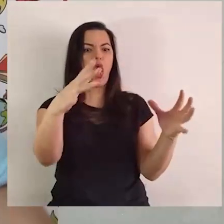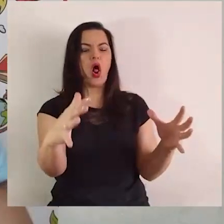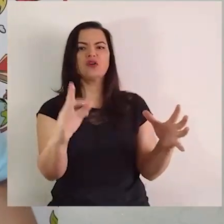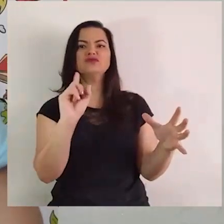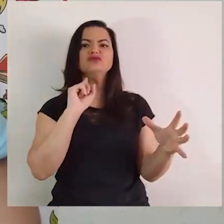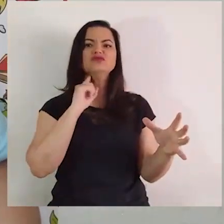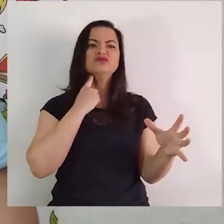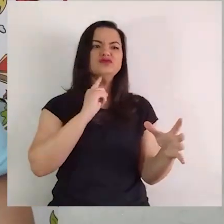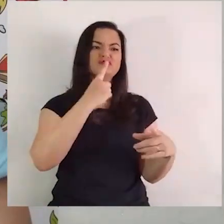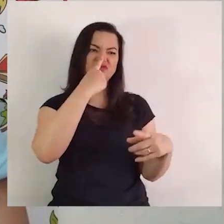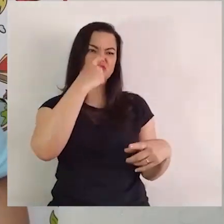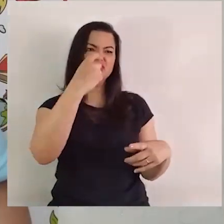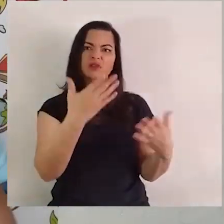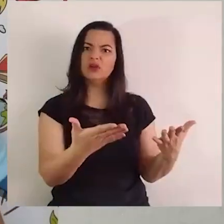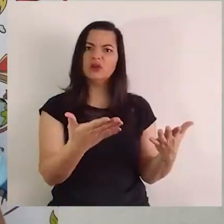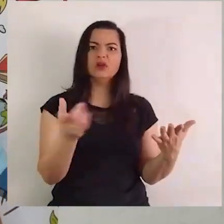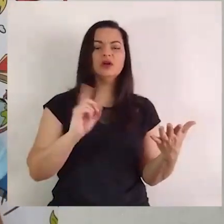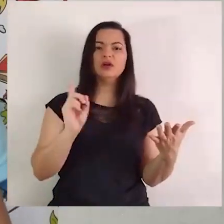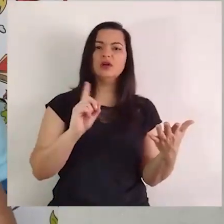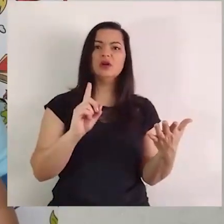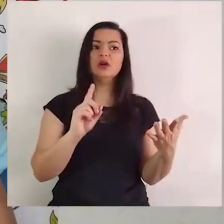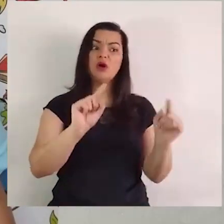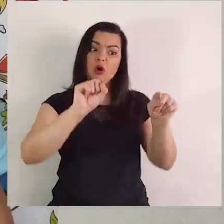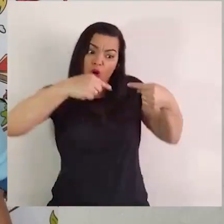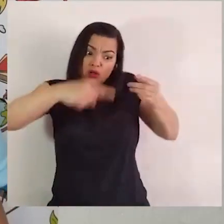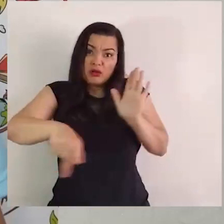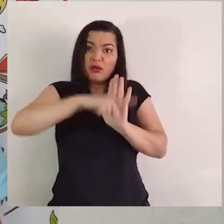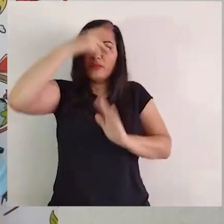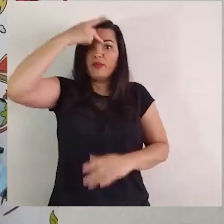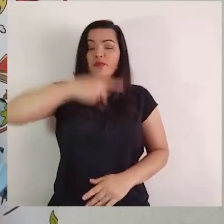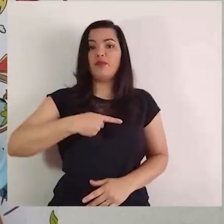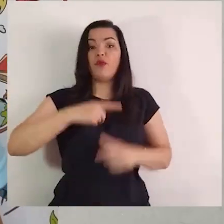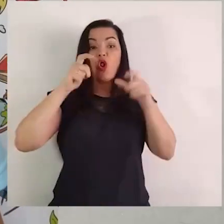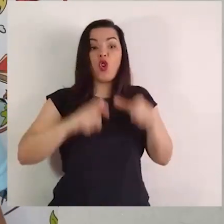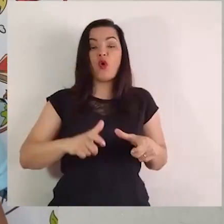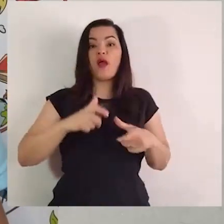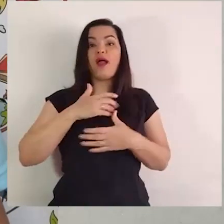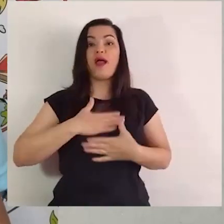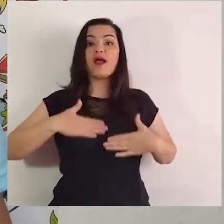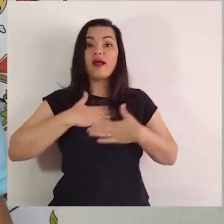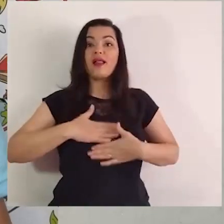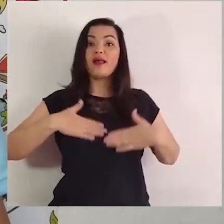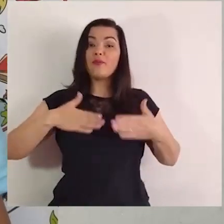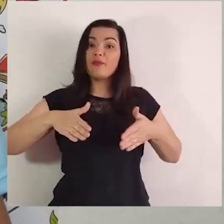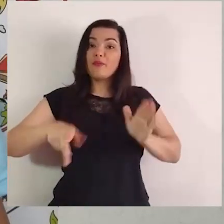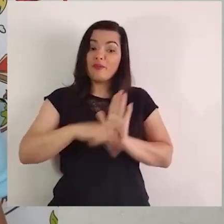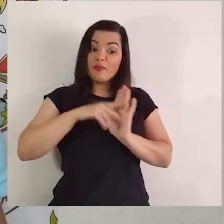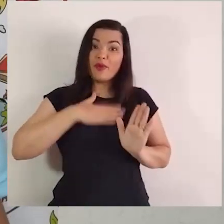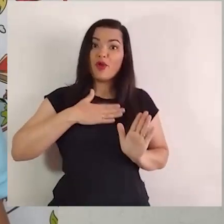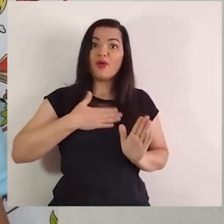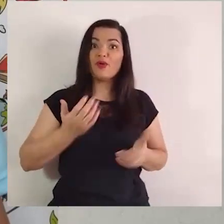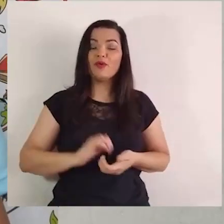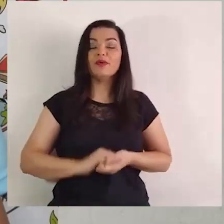tudo acumular nessa praça. Eu estou prejudicando o meu espaço de lazer. Então,